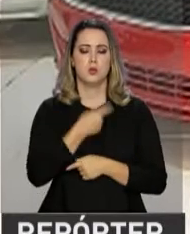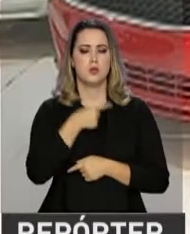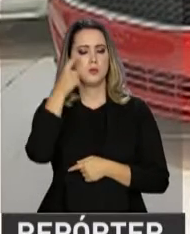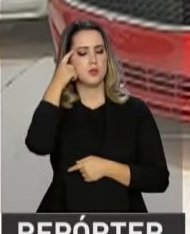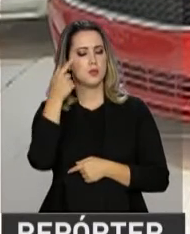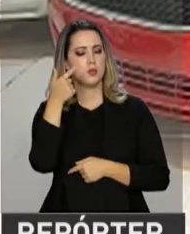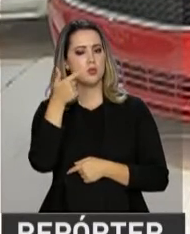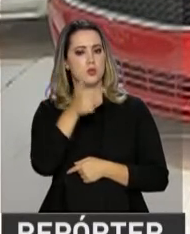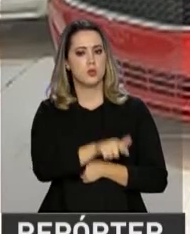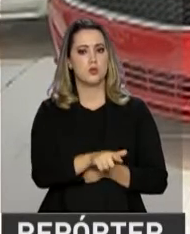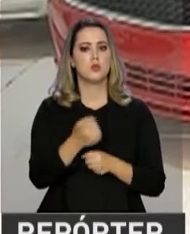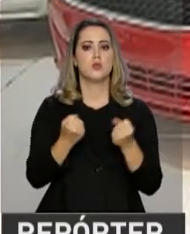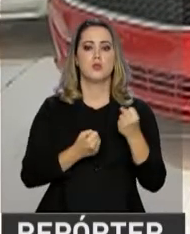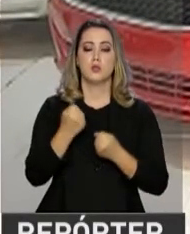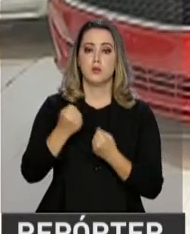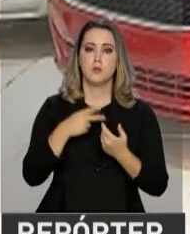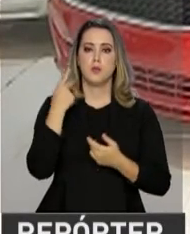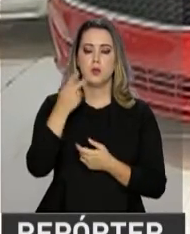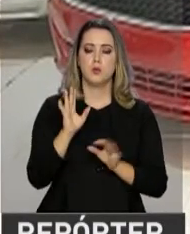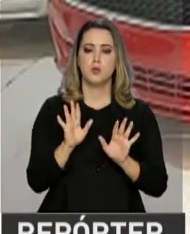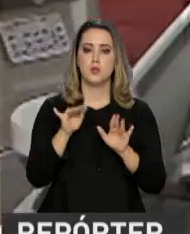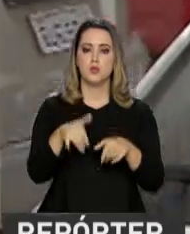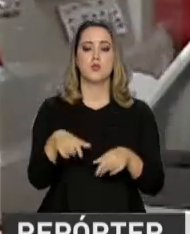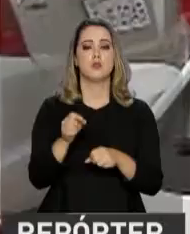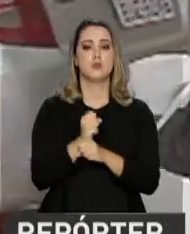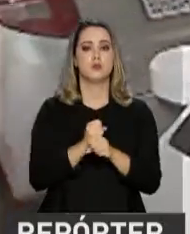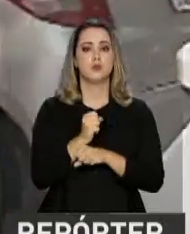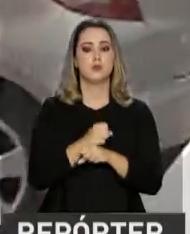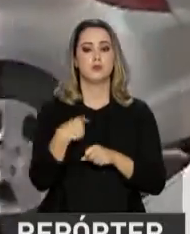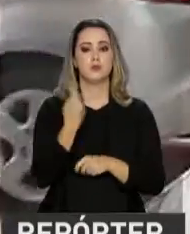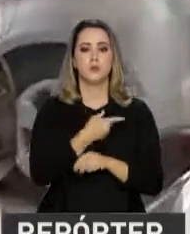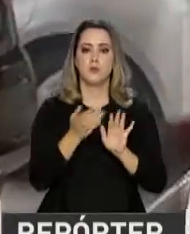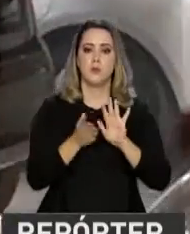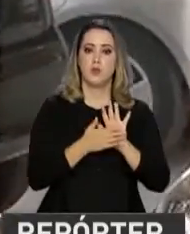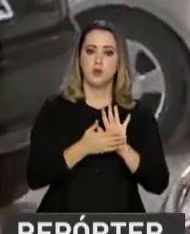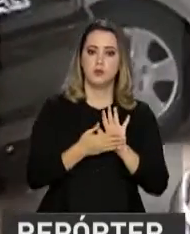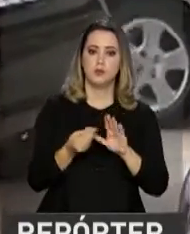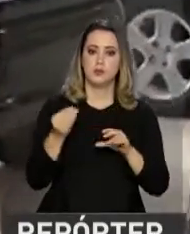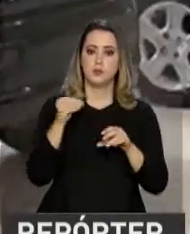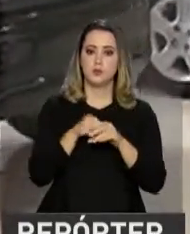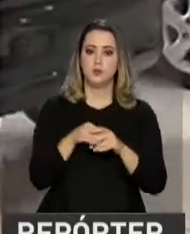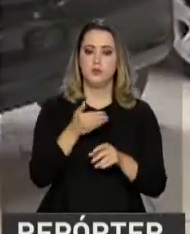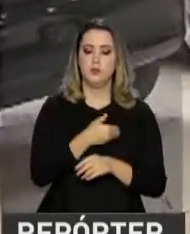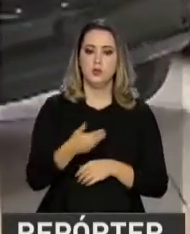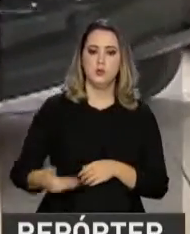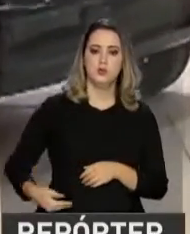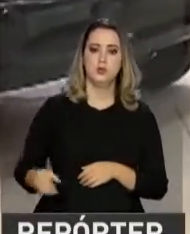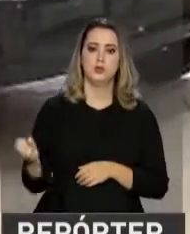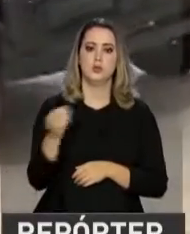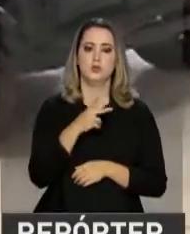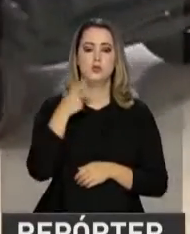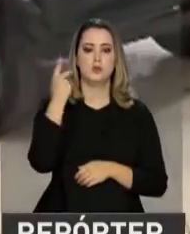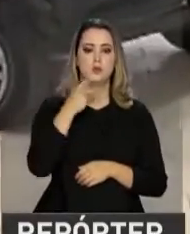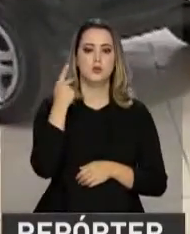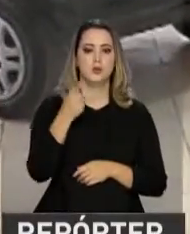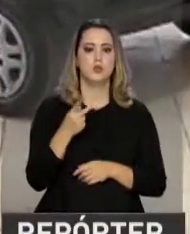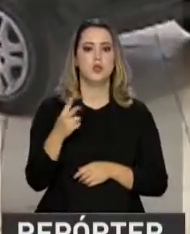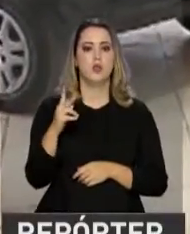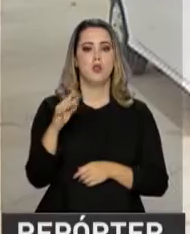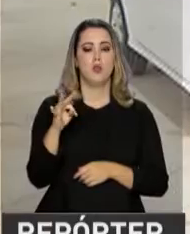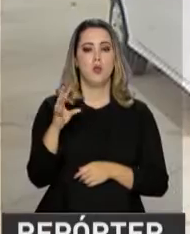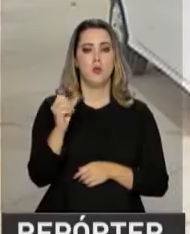agora nossa política automotiva que se encerra no final deste ano estamos propondo dentro do governo uma nova política automotiva chamada rota